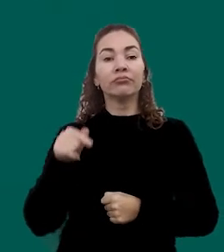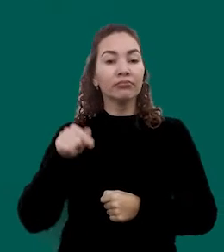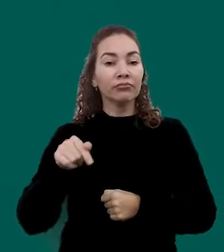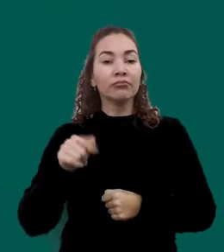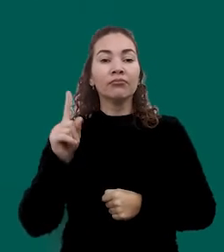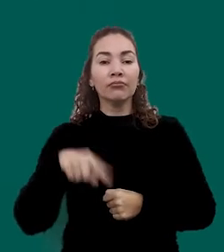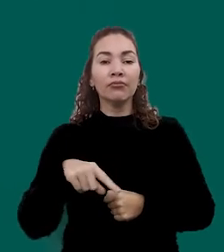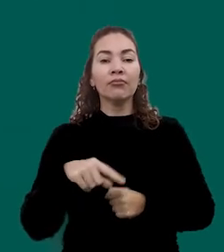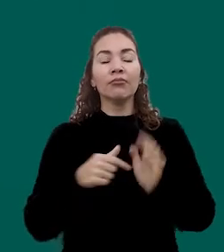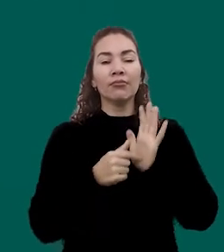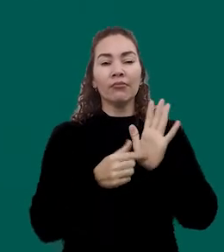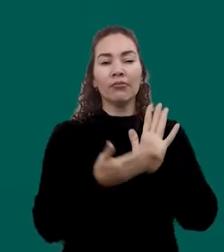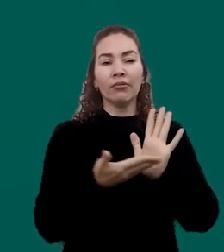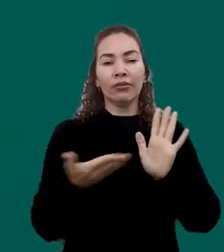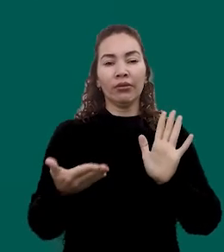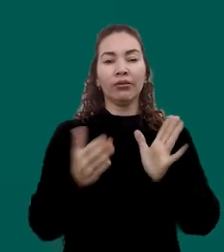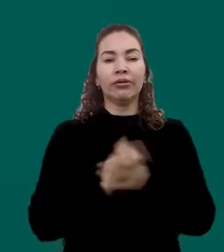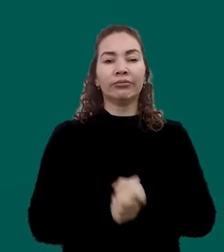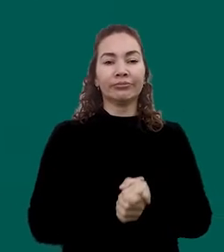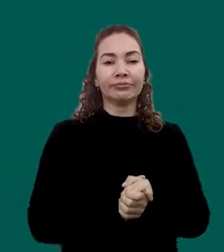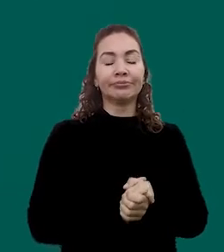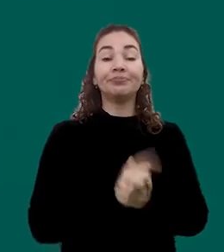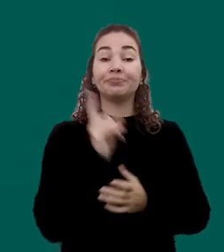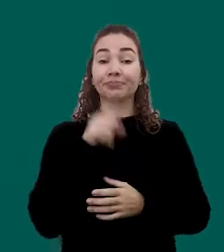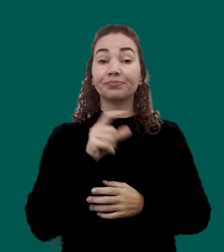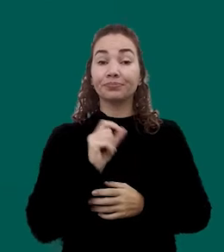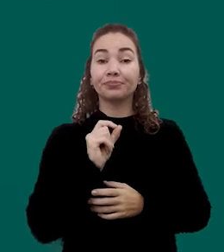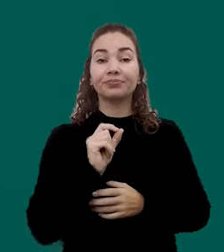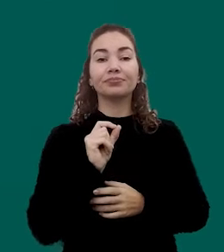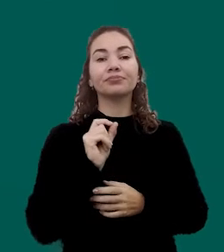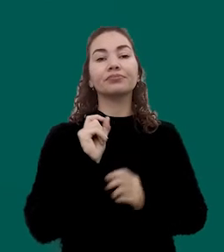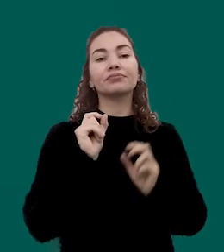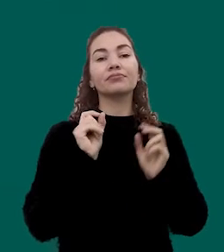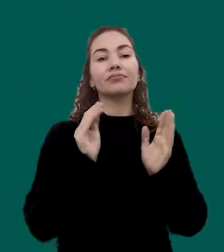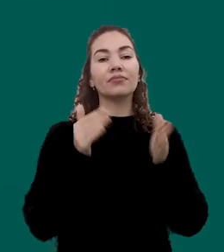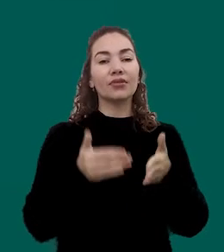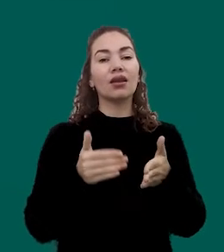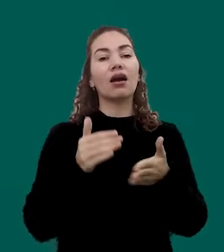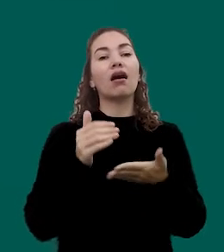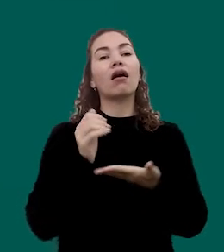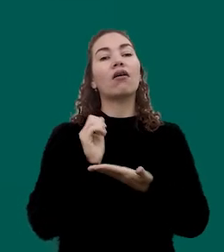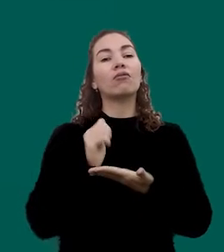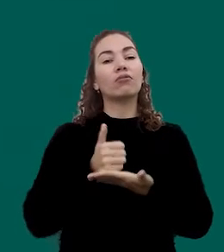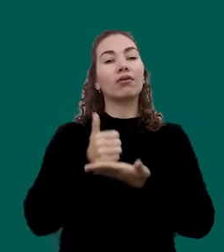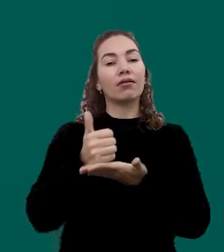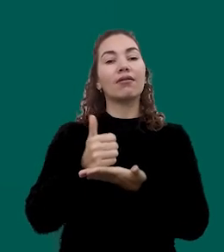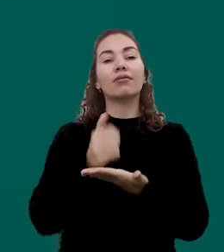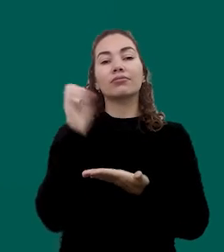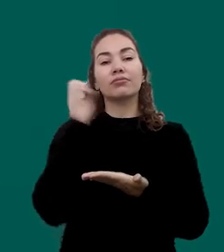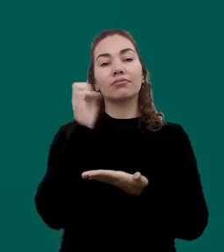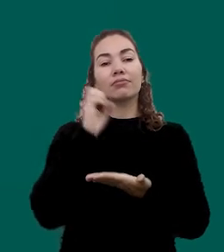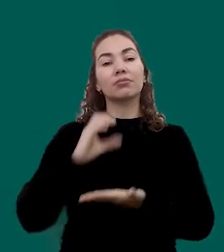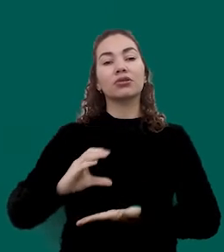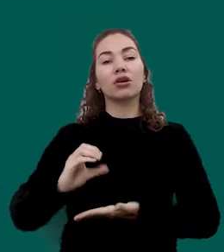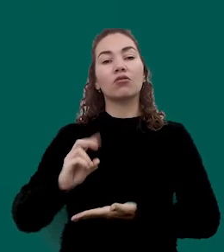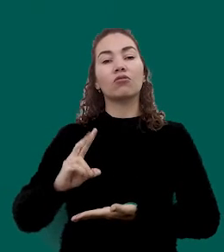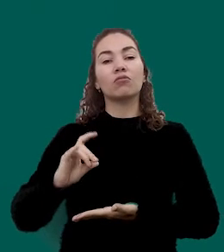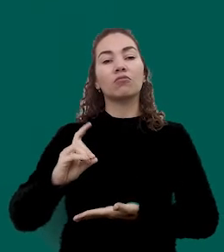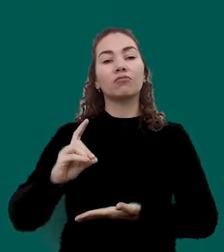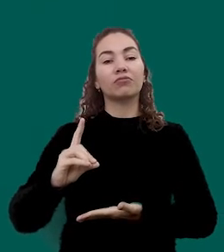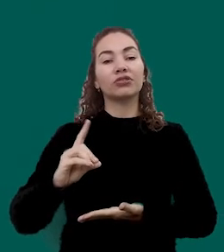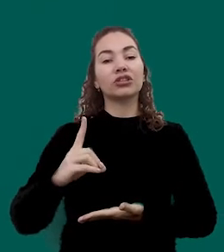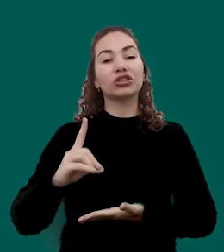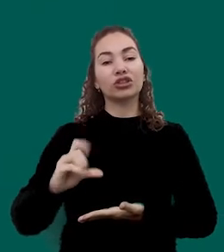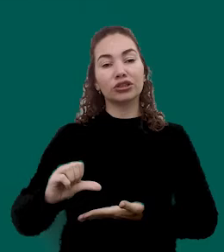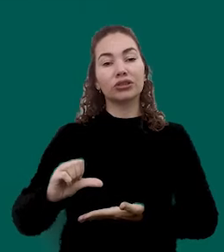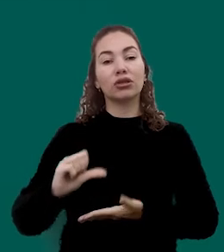CNPJ é esse que eu trago para vocês. Ele vai se referir, então, ao auxílio emergencial Covid-19. Então, quando